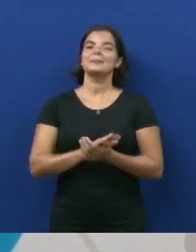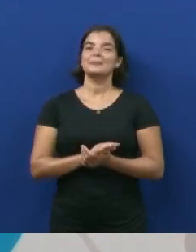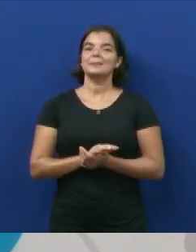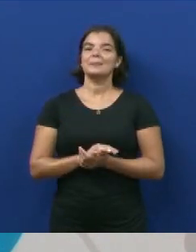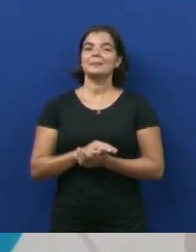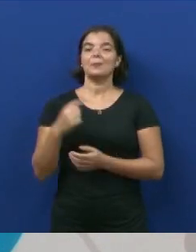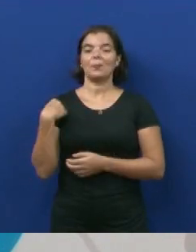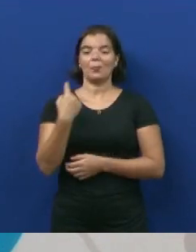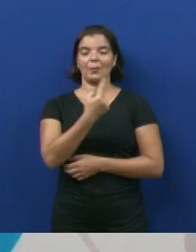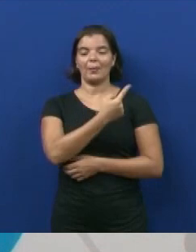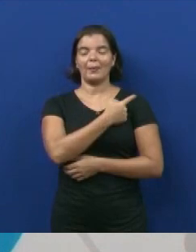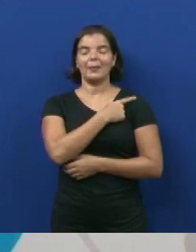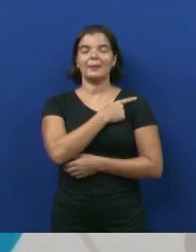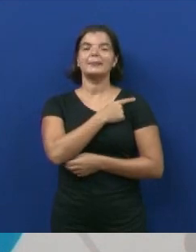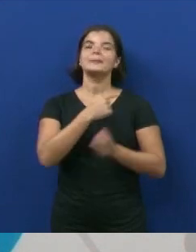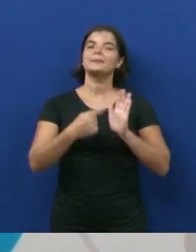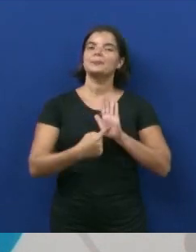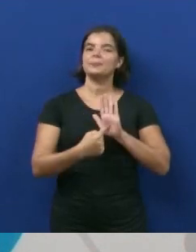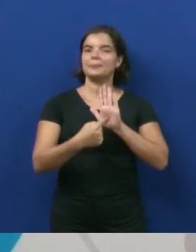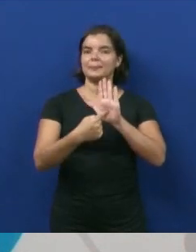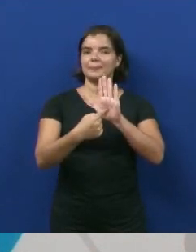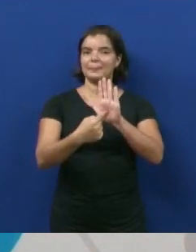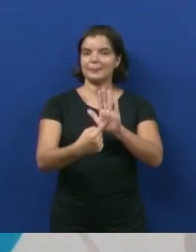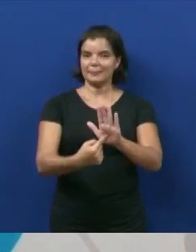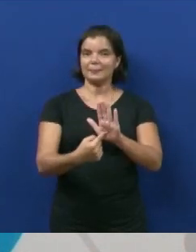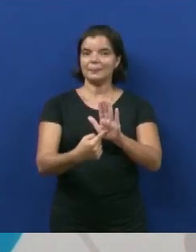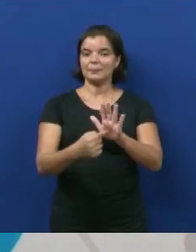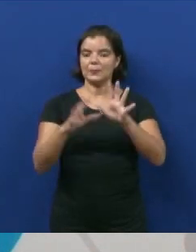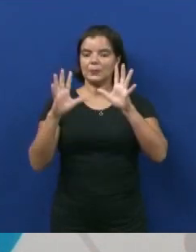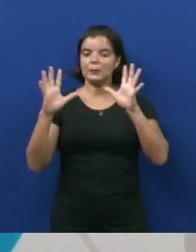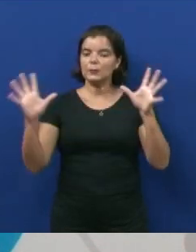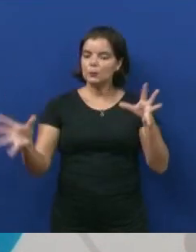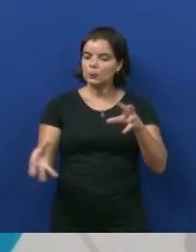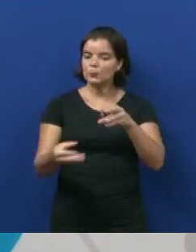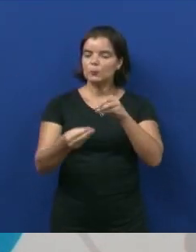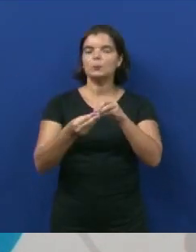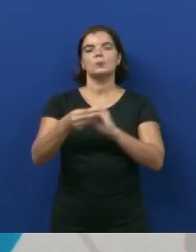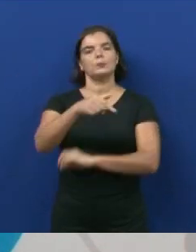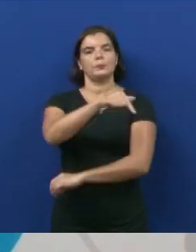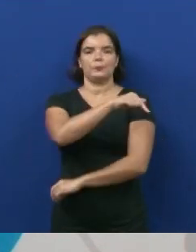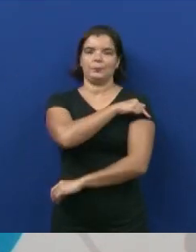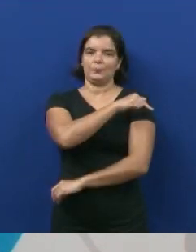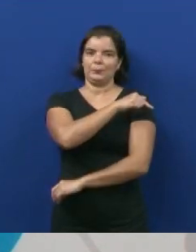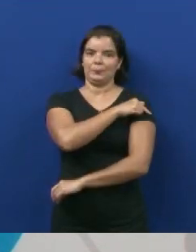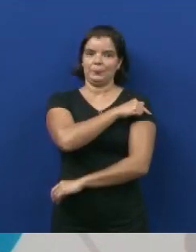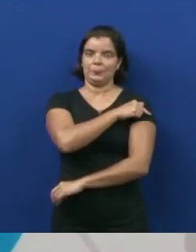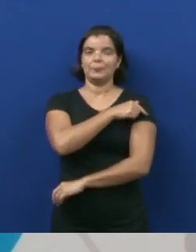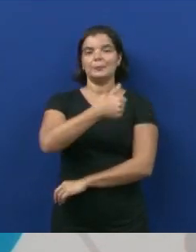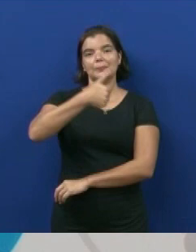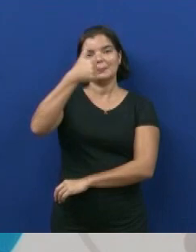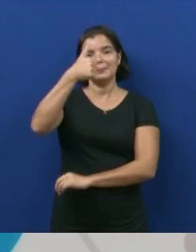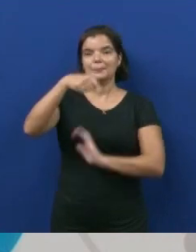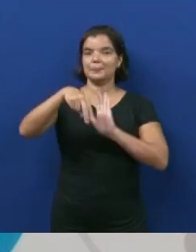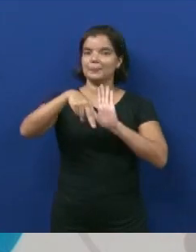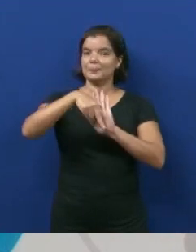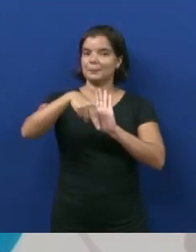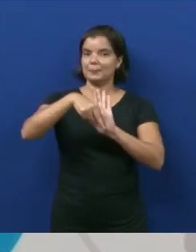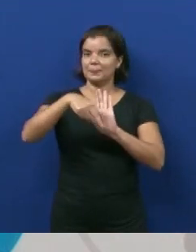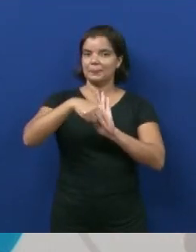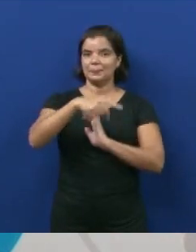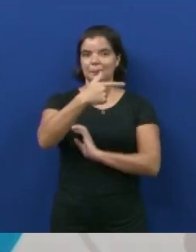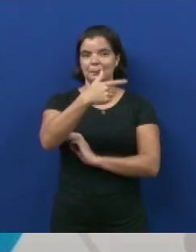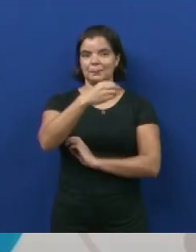estar trazendo ainda esse resumo, né, do 7º ano, desse primeiro bimestre de